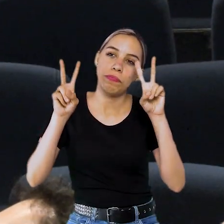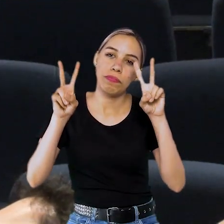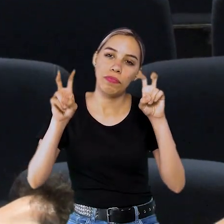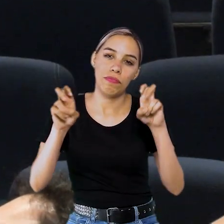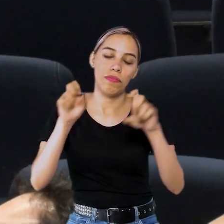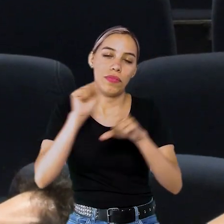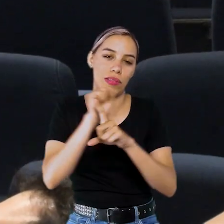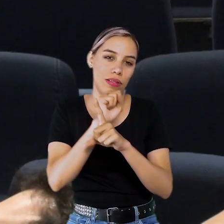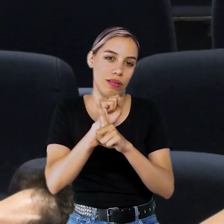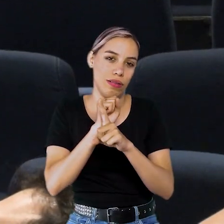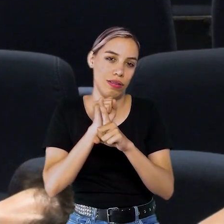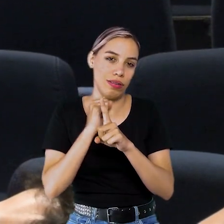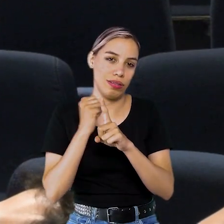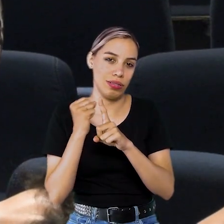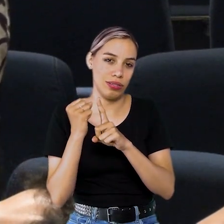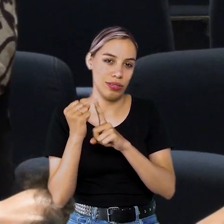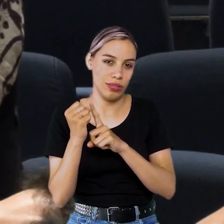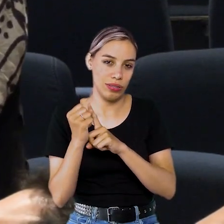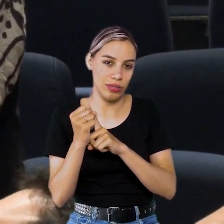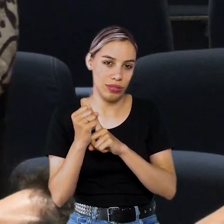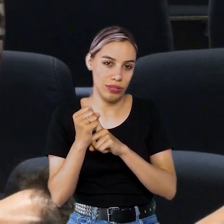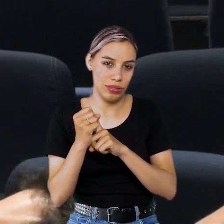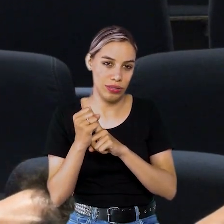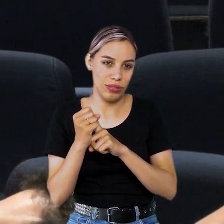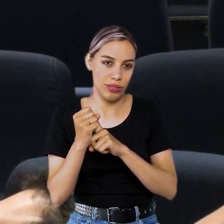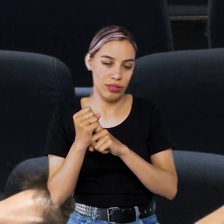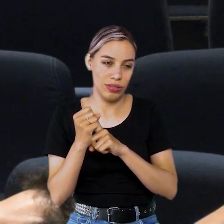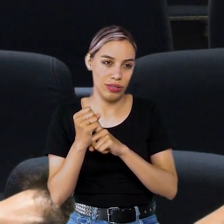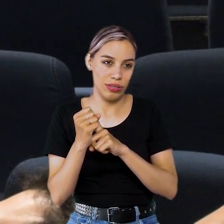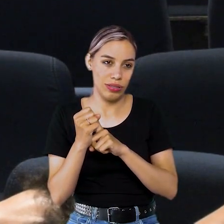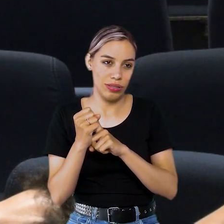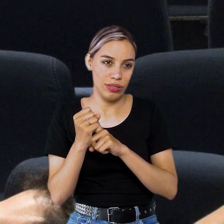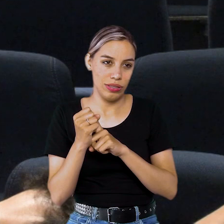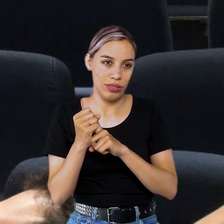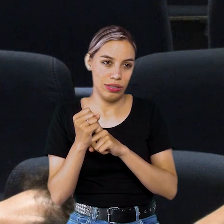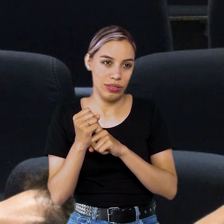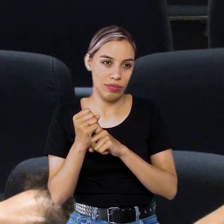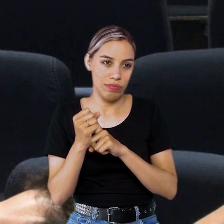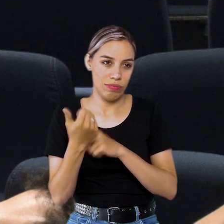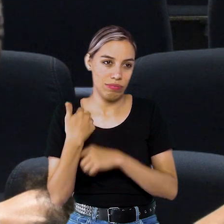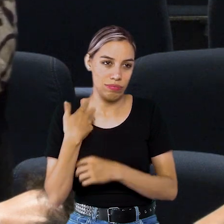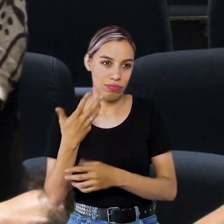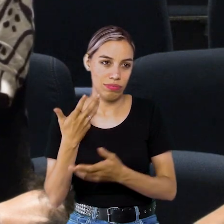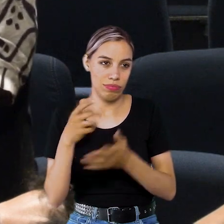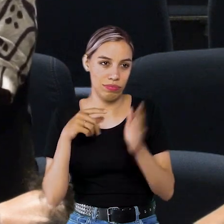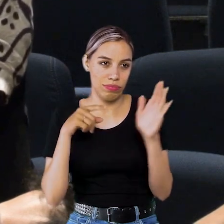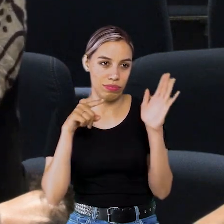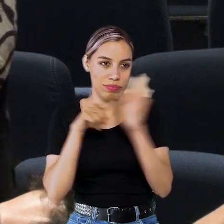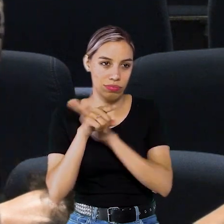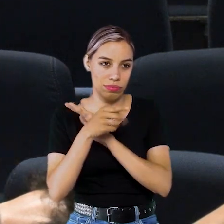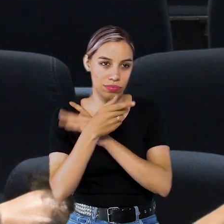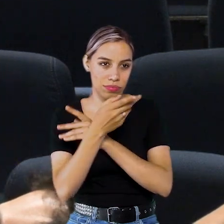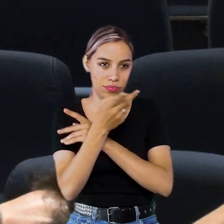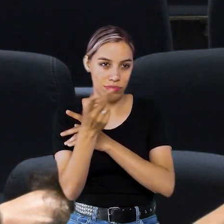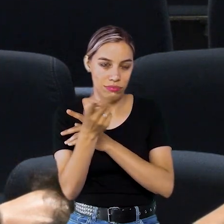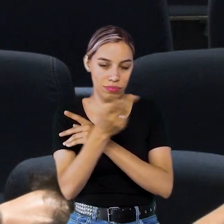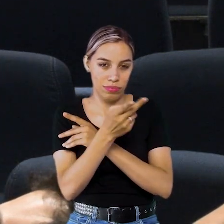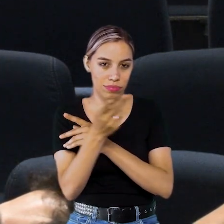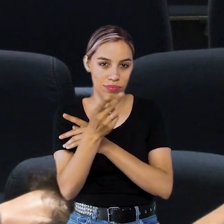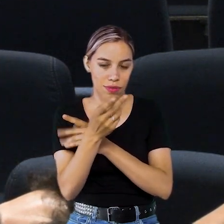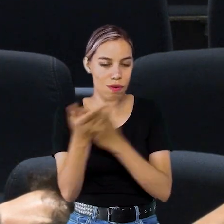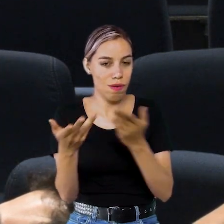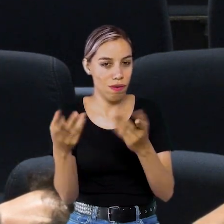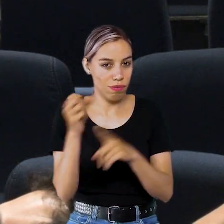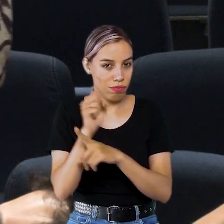sobre a sociedade. Estou fazendo pergunta para vocês dois, que hoje a